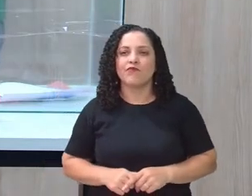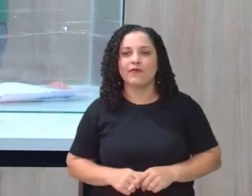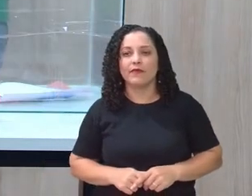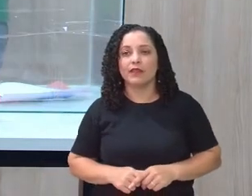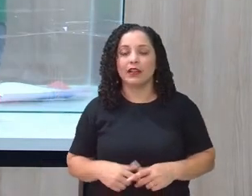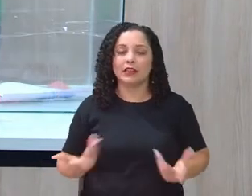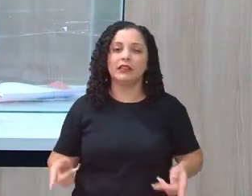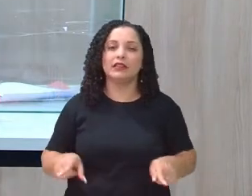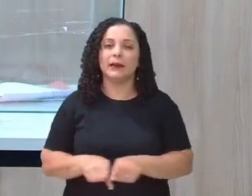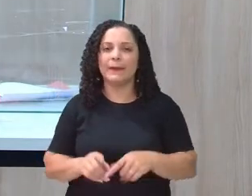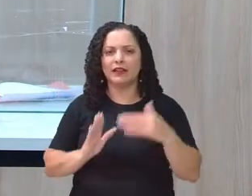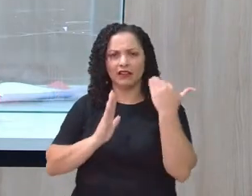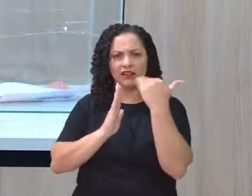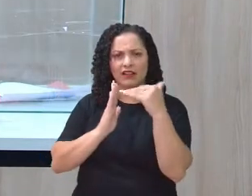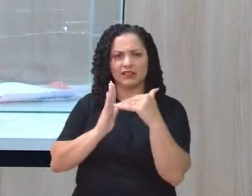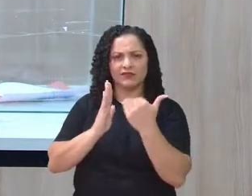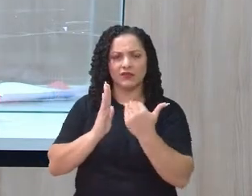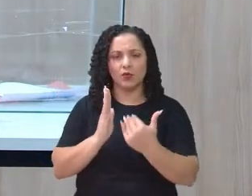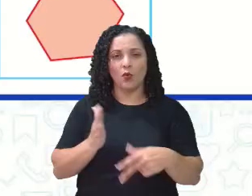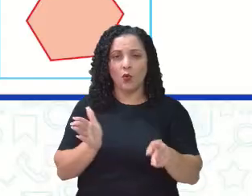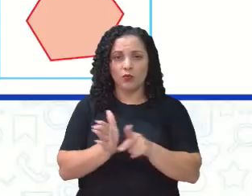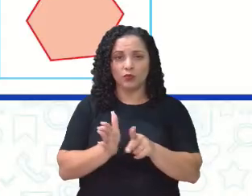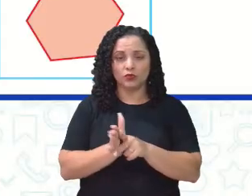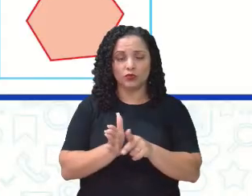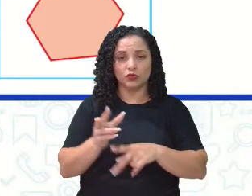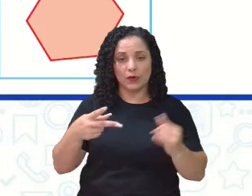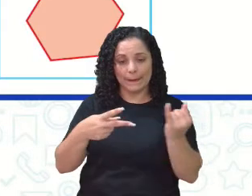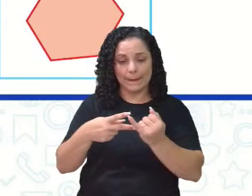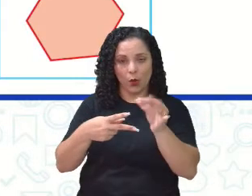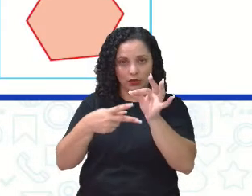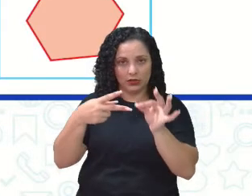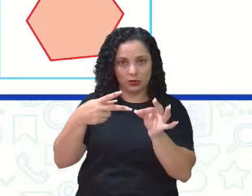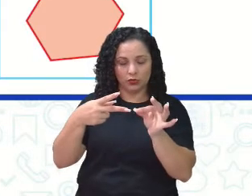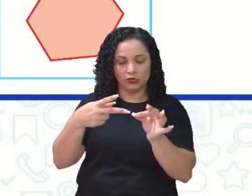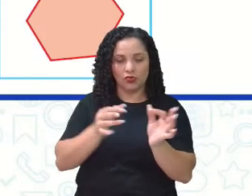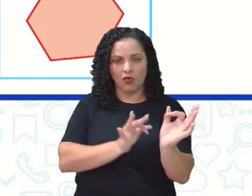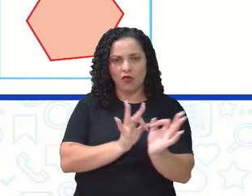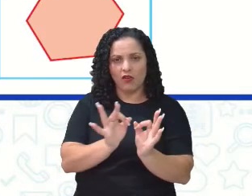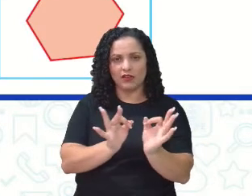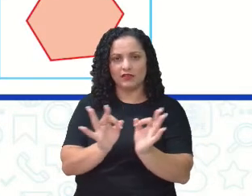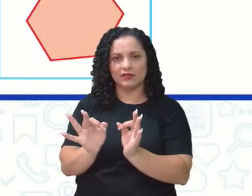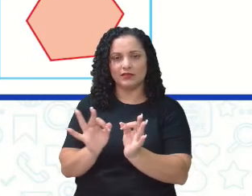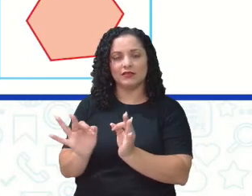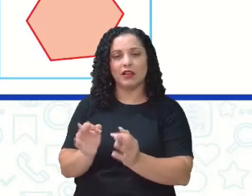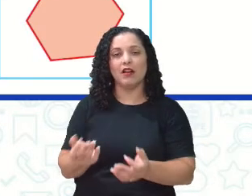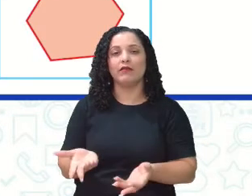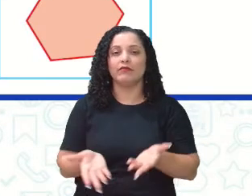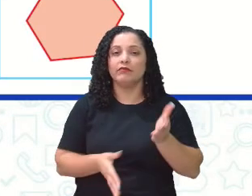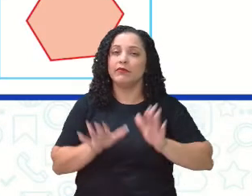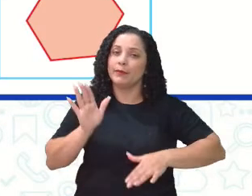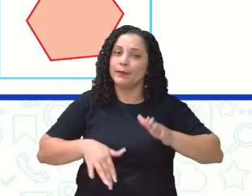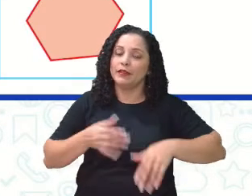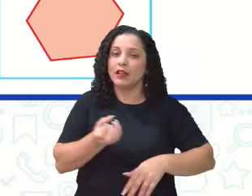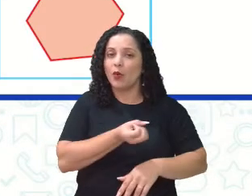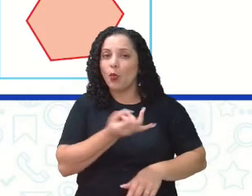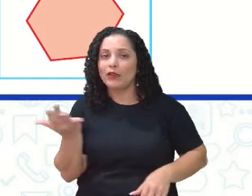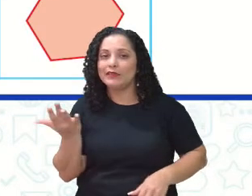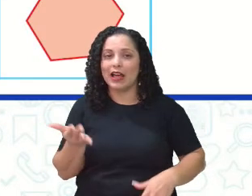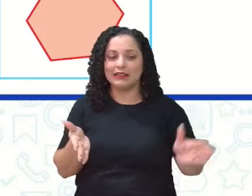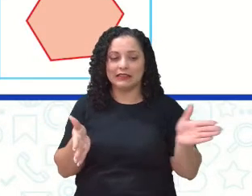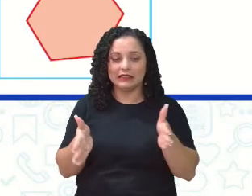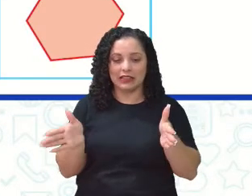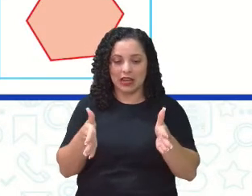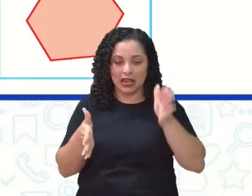disse aí que para classificar os polígonos, a gente classifica eles de acordo com a quantidade de lados, tá?